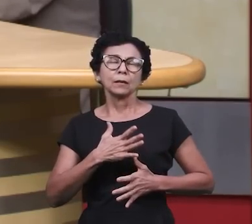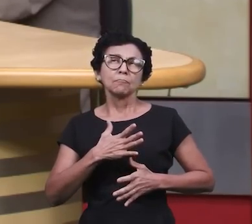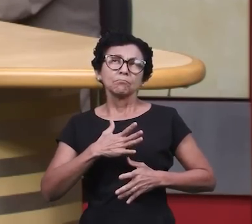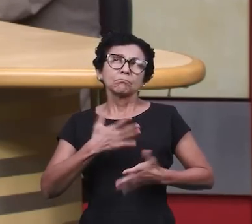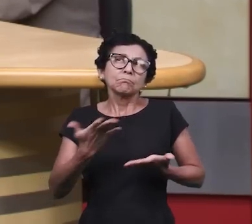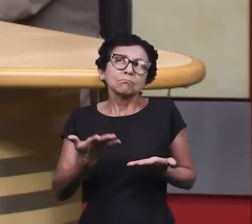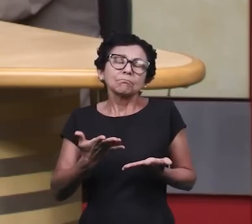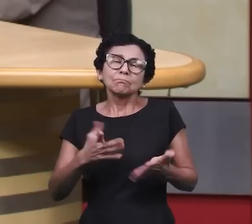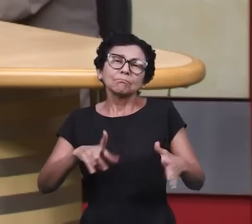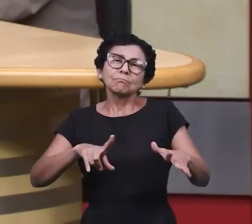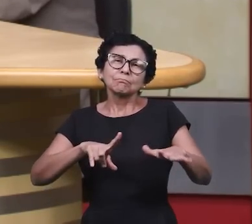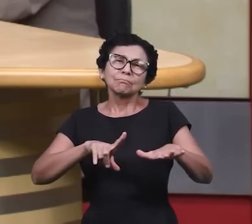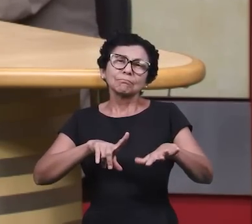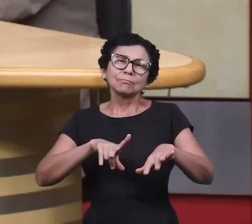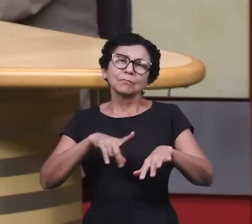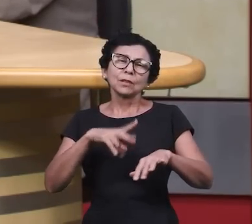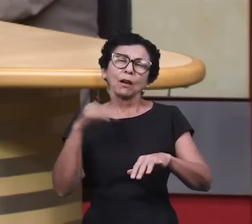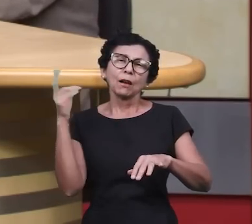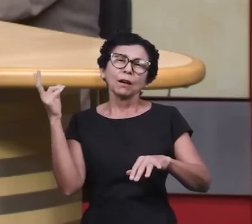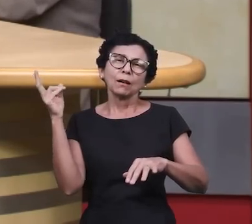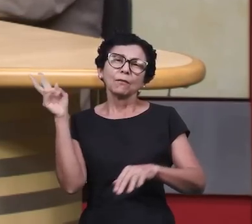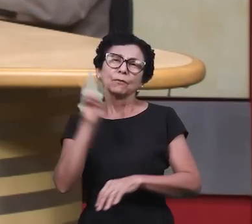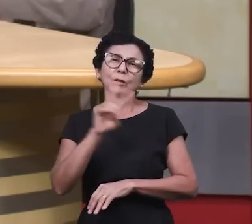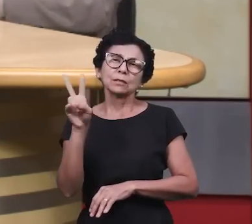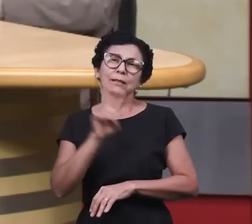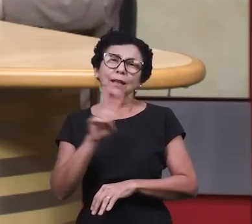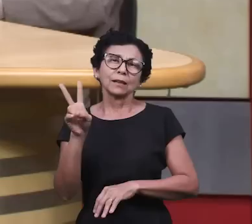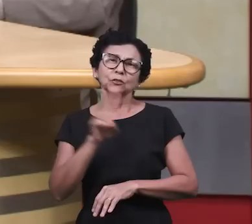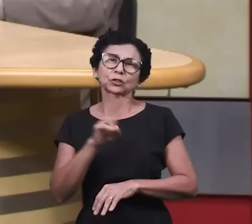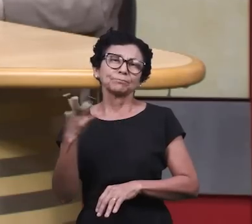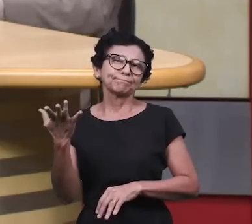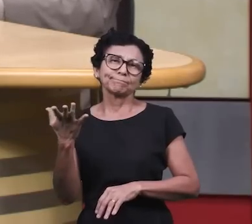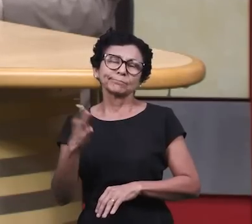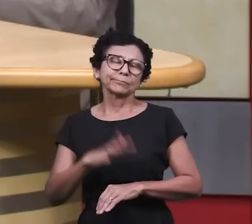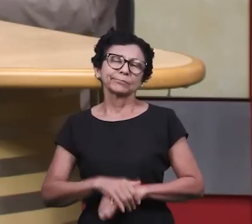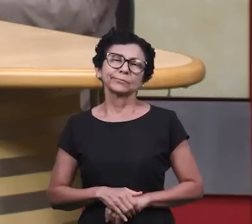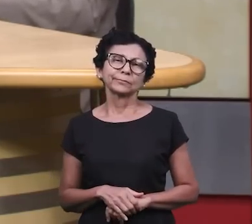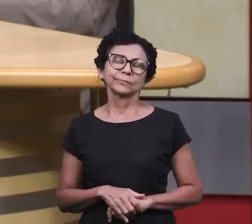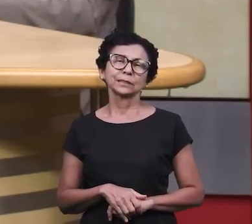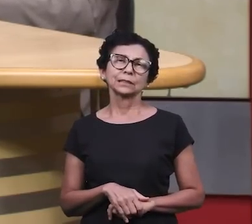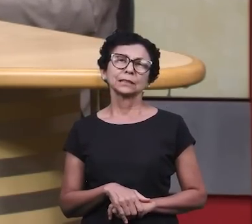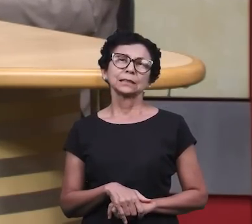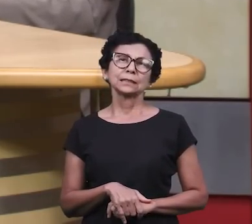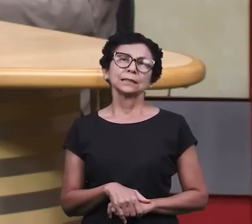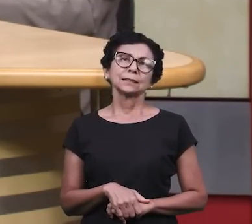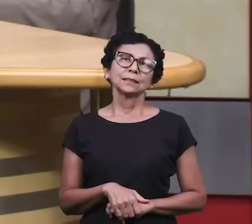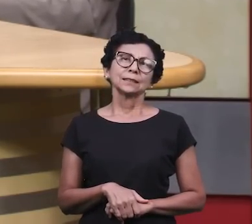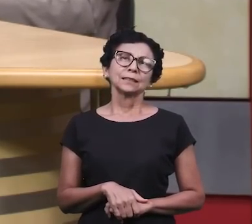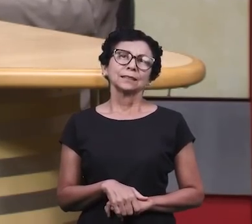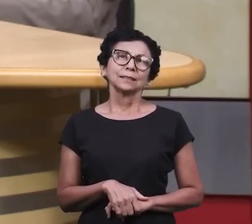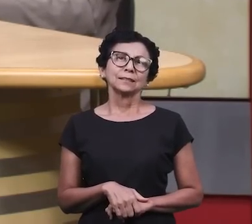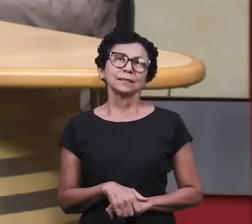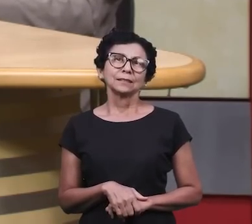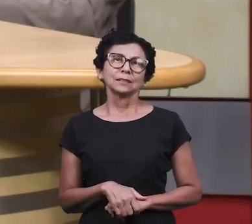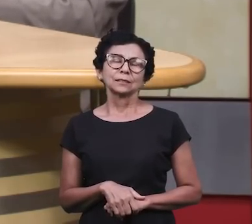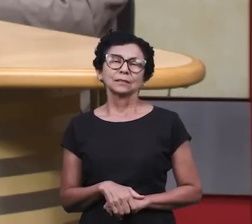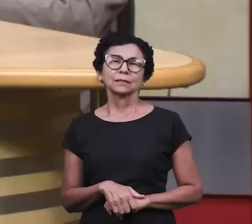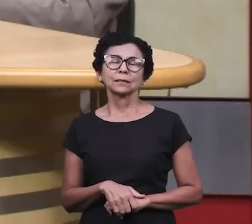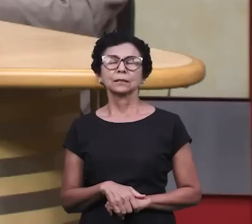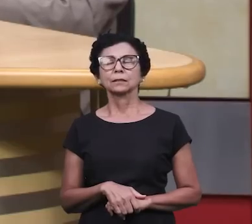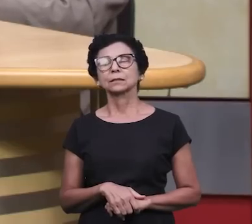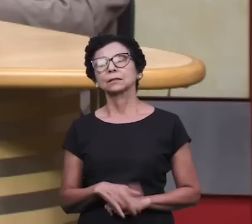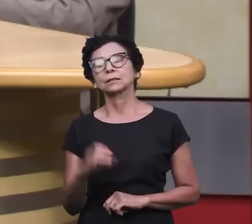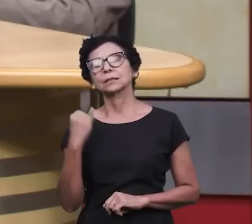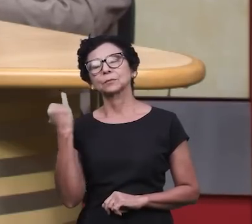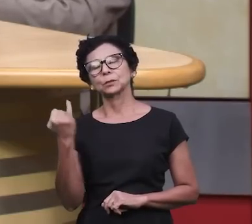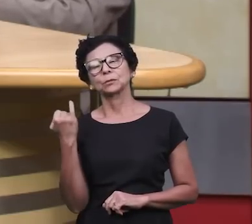um ponto importante para separar a nossa cultura disso. Depois